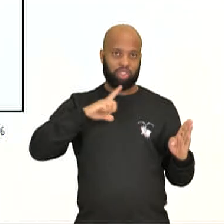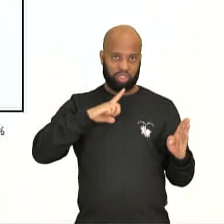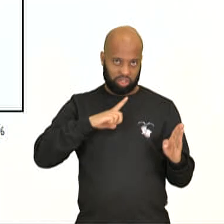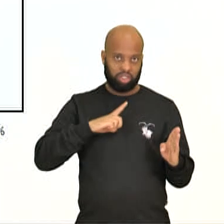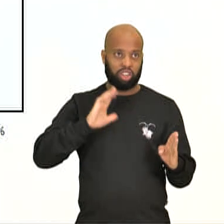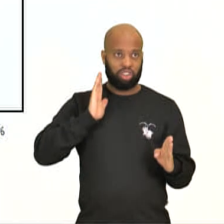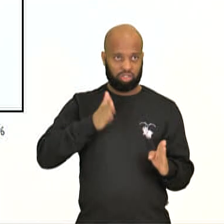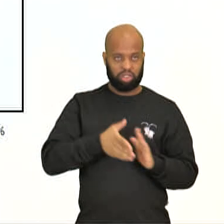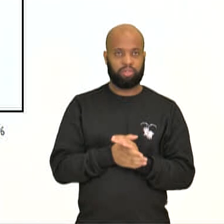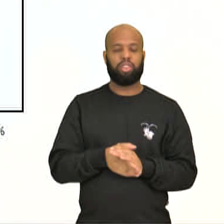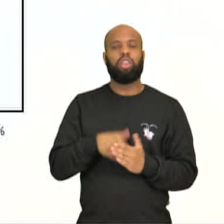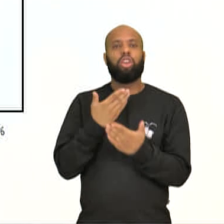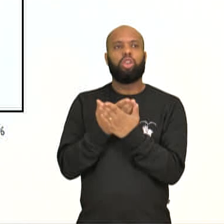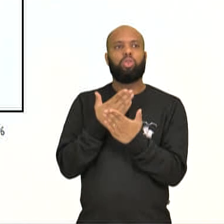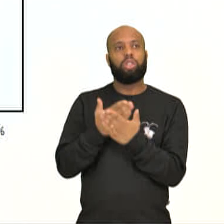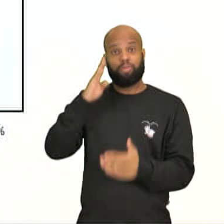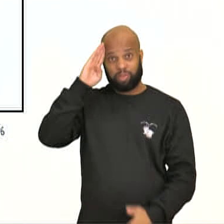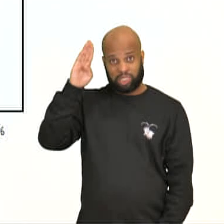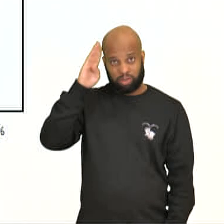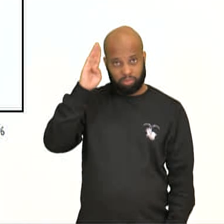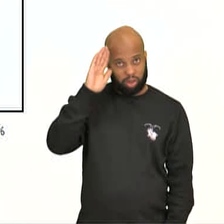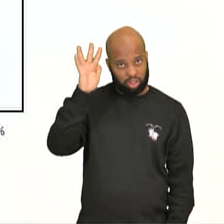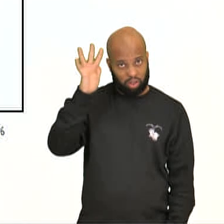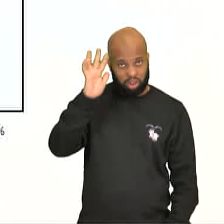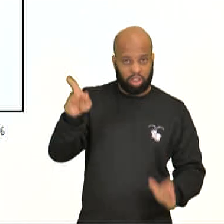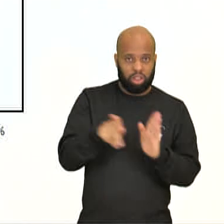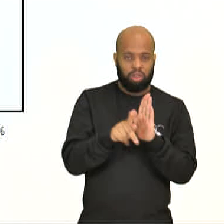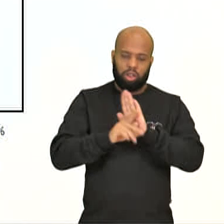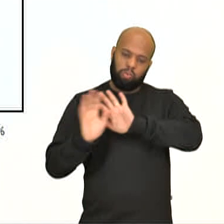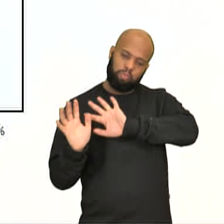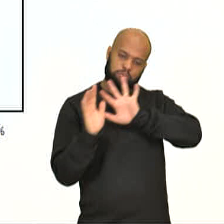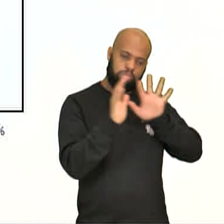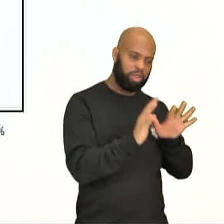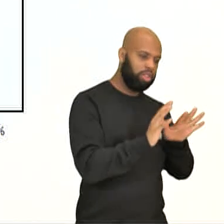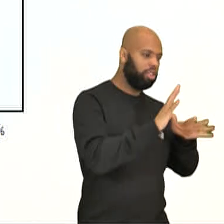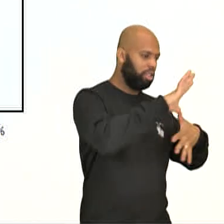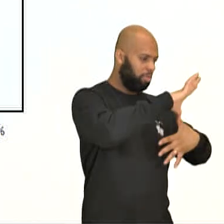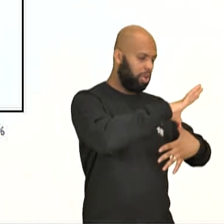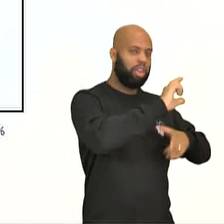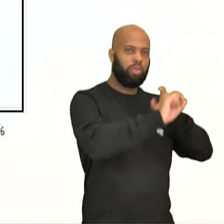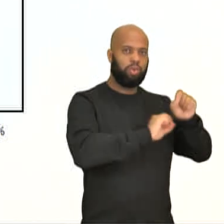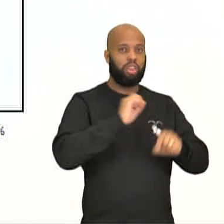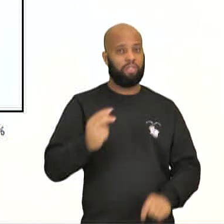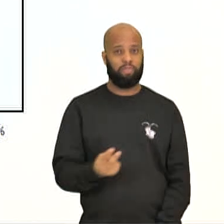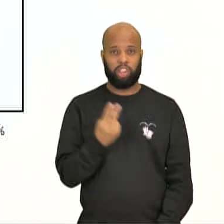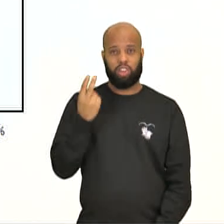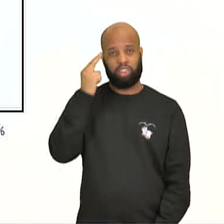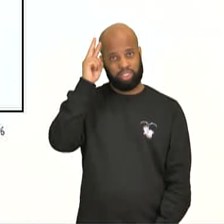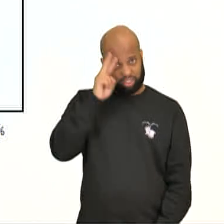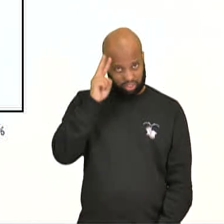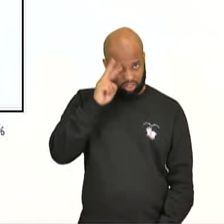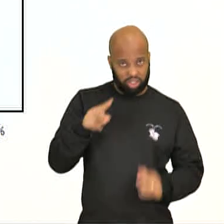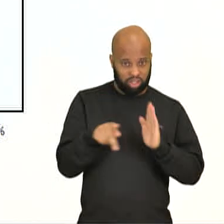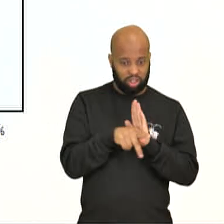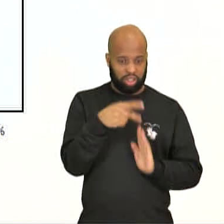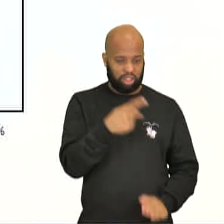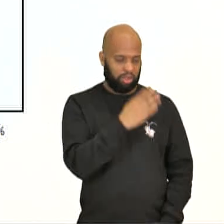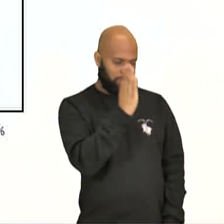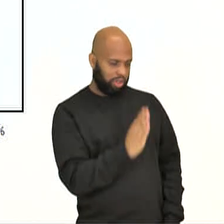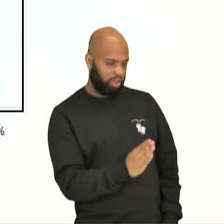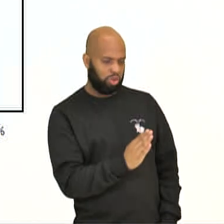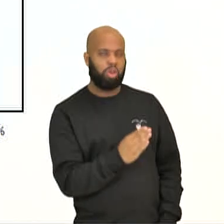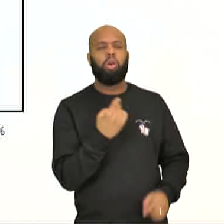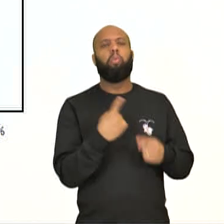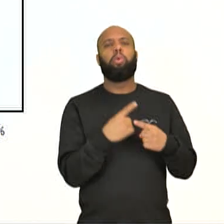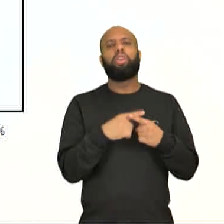Você considera que estudar as principais teorias de povoamento da América é valorizar a história do nosso país? De que forma estudar o povoamento da